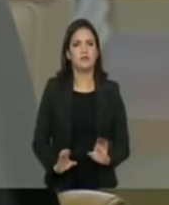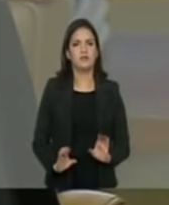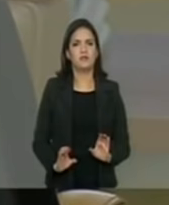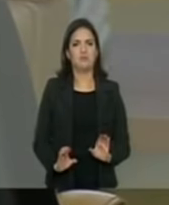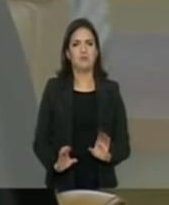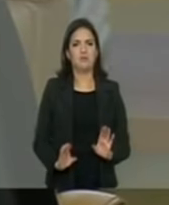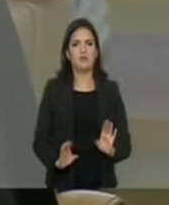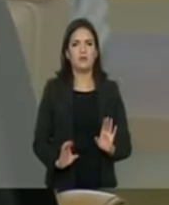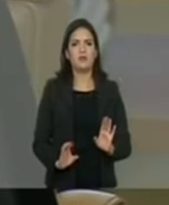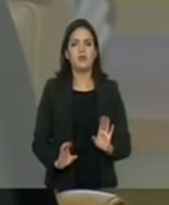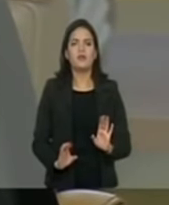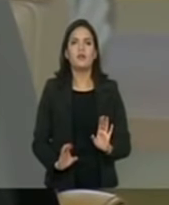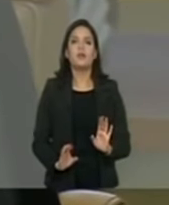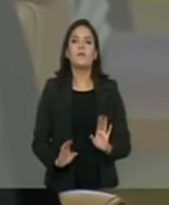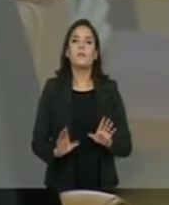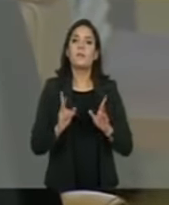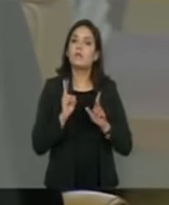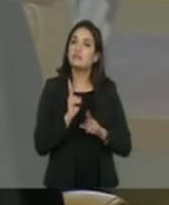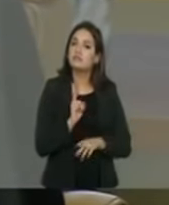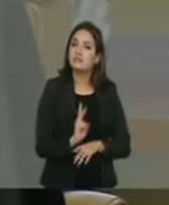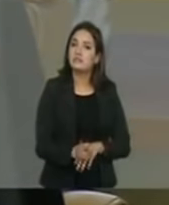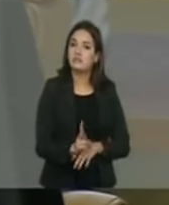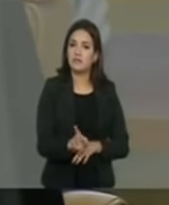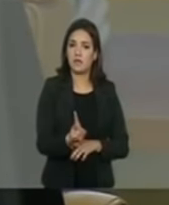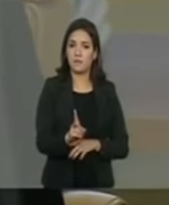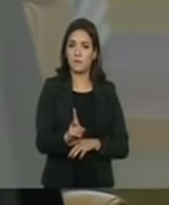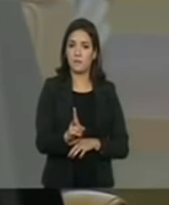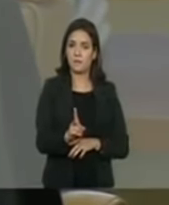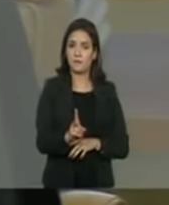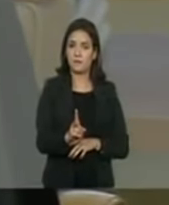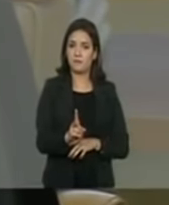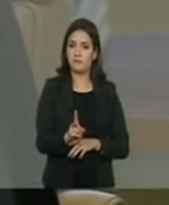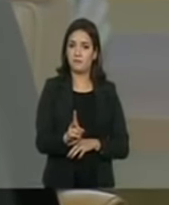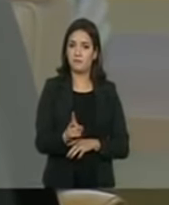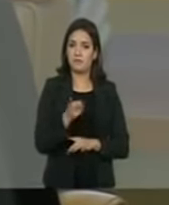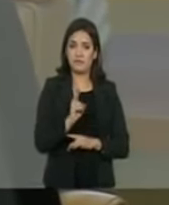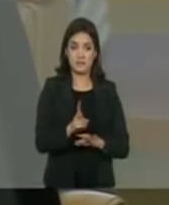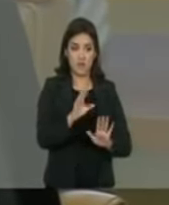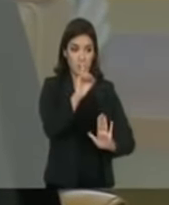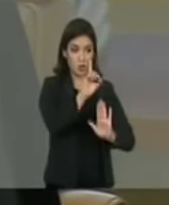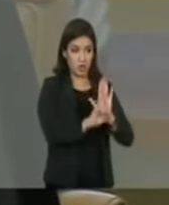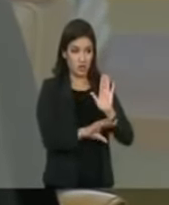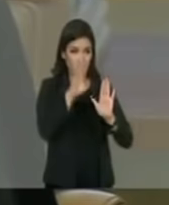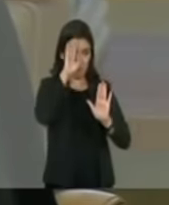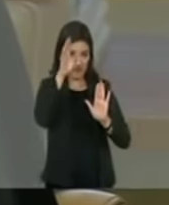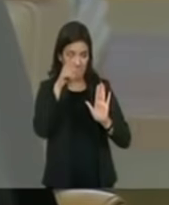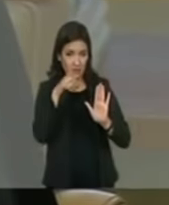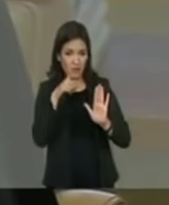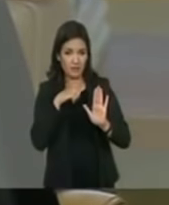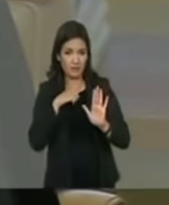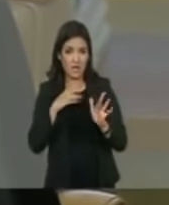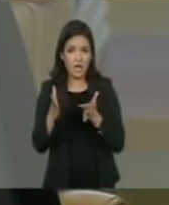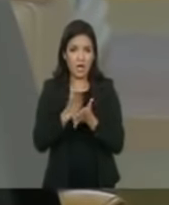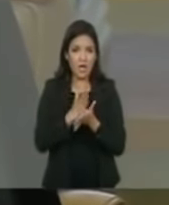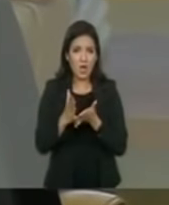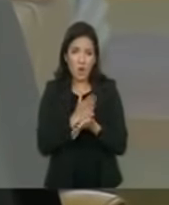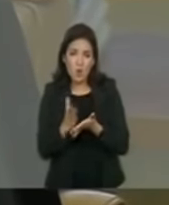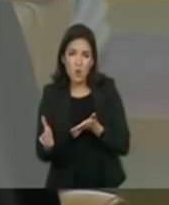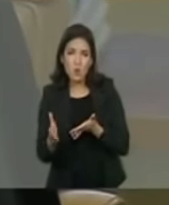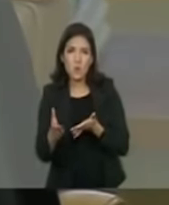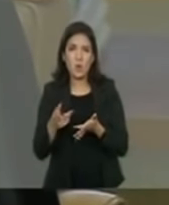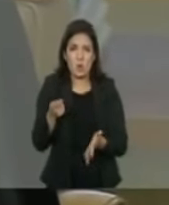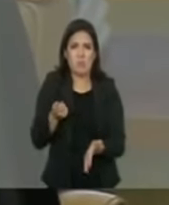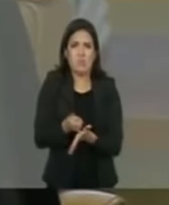sempre combatido sempre combatido esse direito fundamental por regimes despóticos e